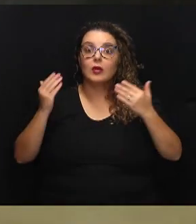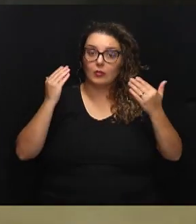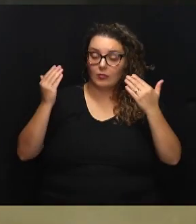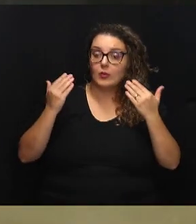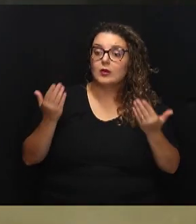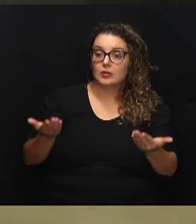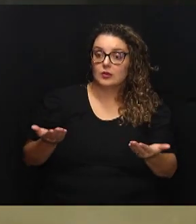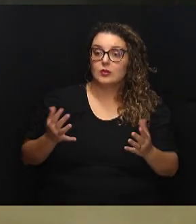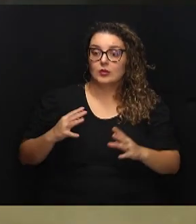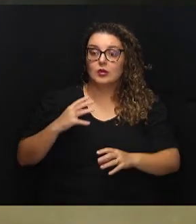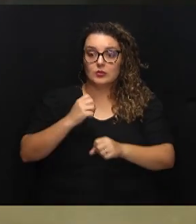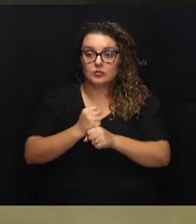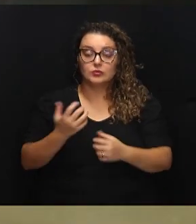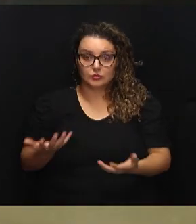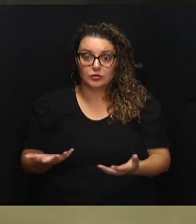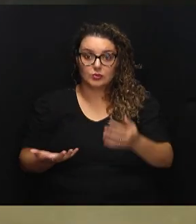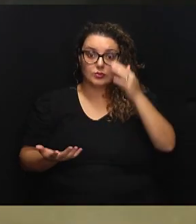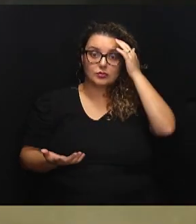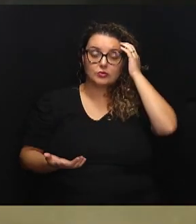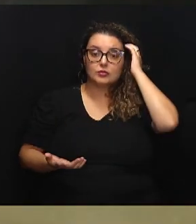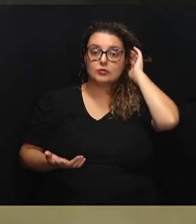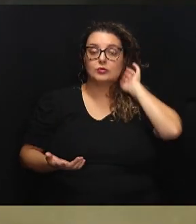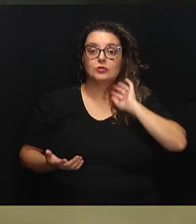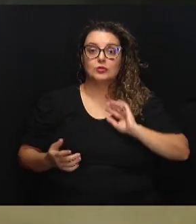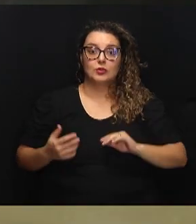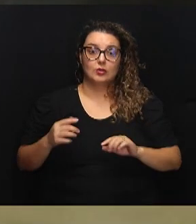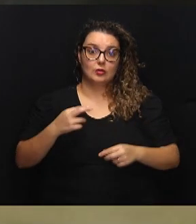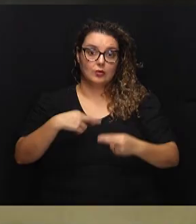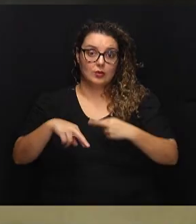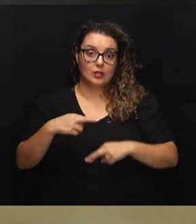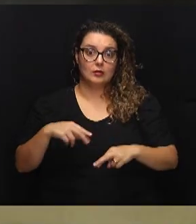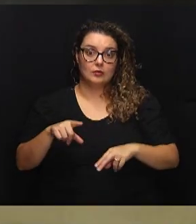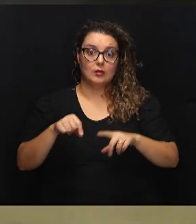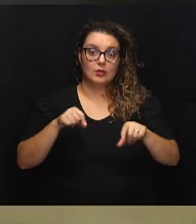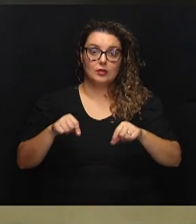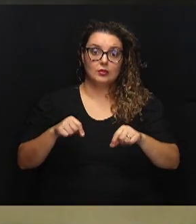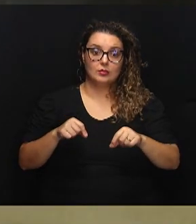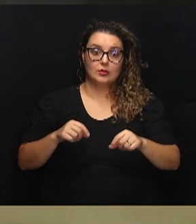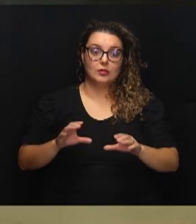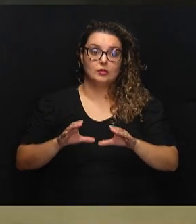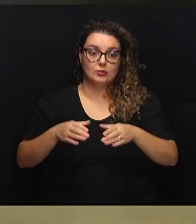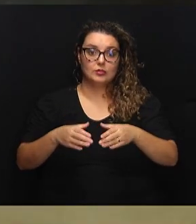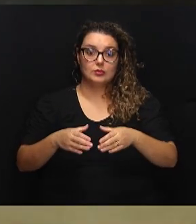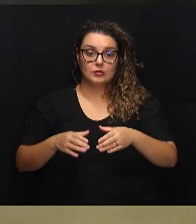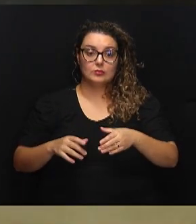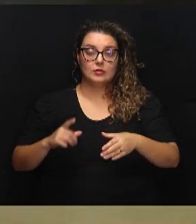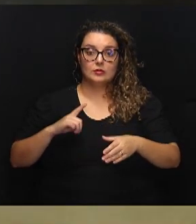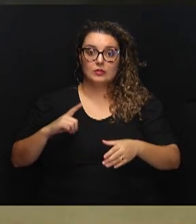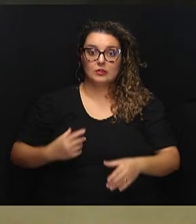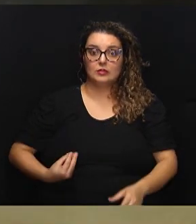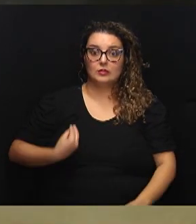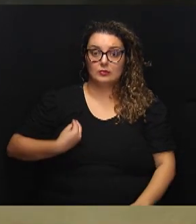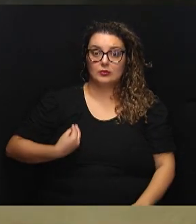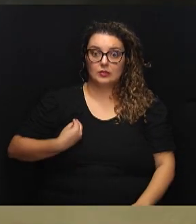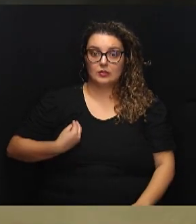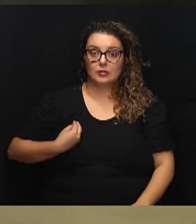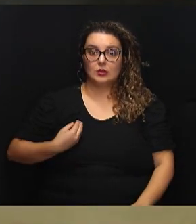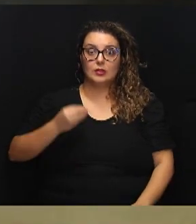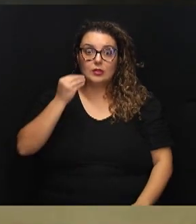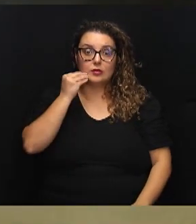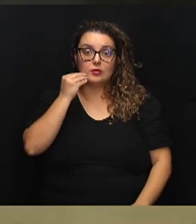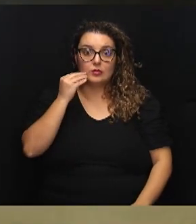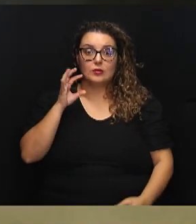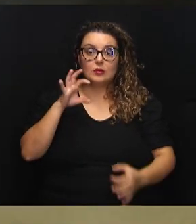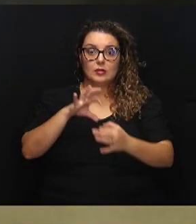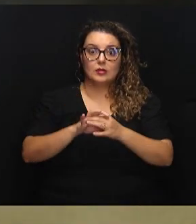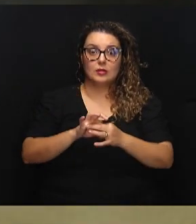psicológica toda, né, em torno dessa escolha do time que você vai levar para sua vida. Enquanto a produção tenta a conexão